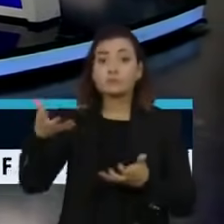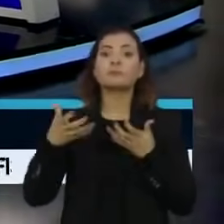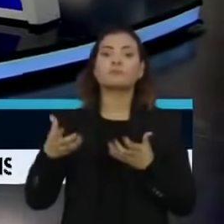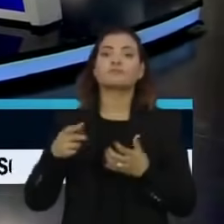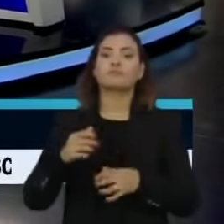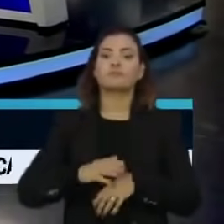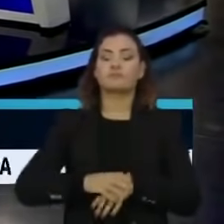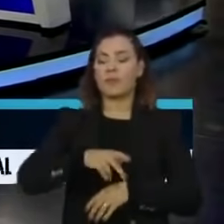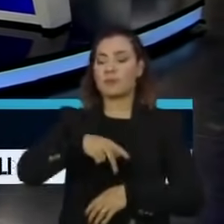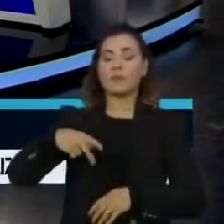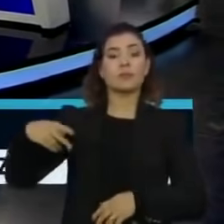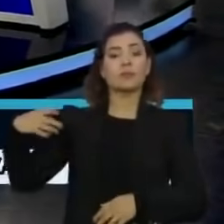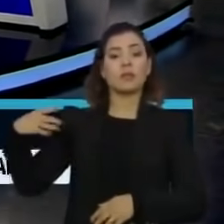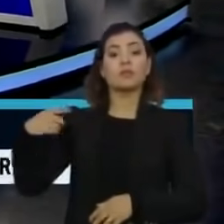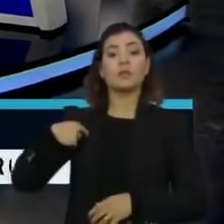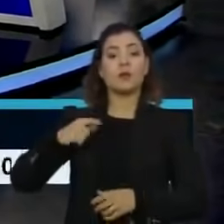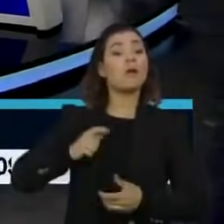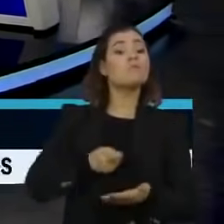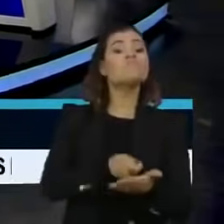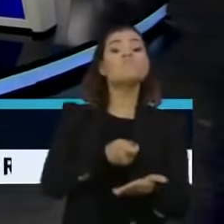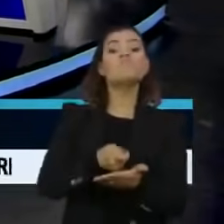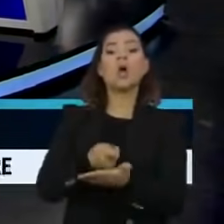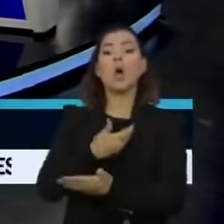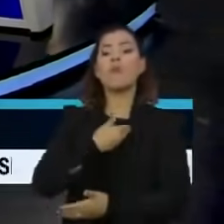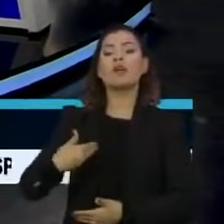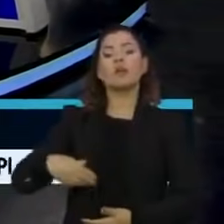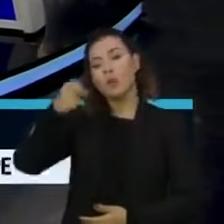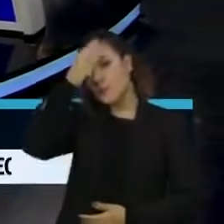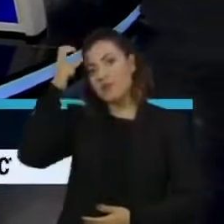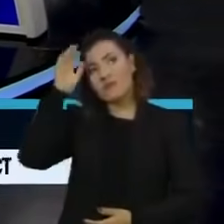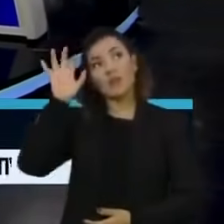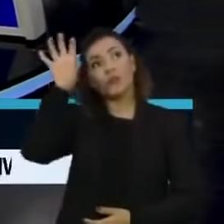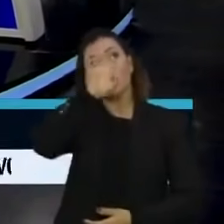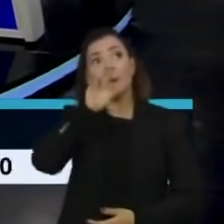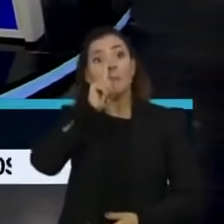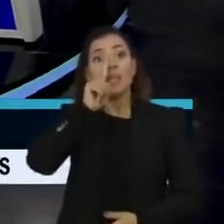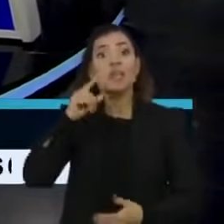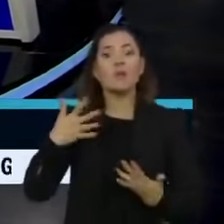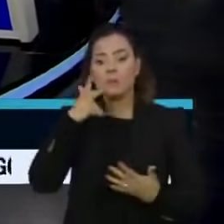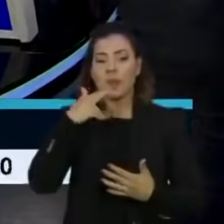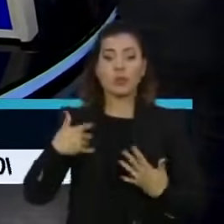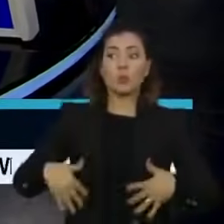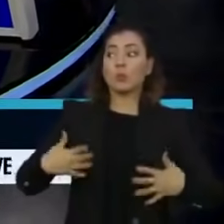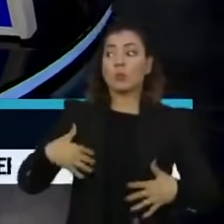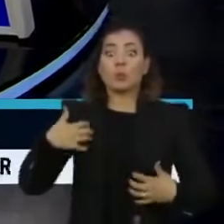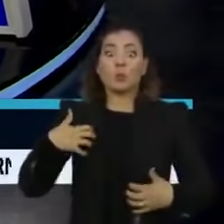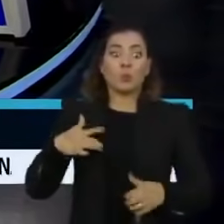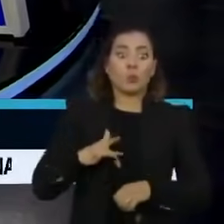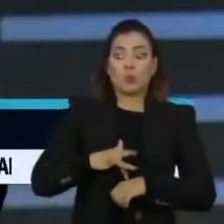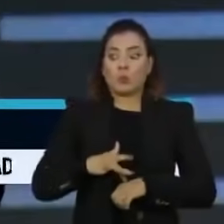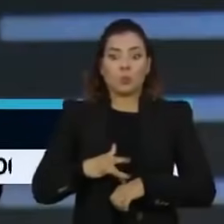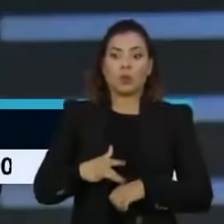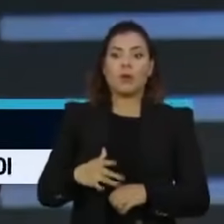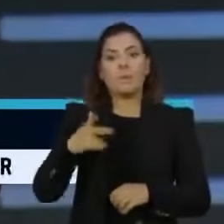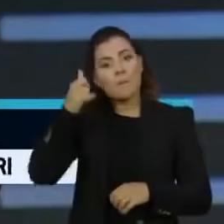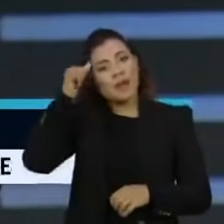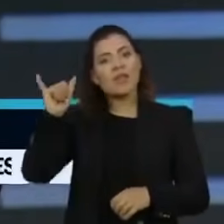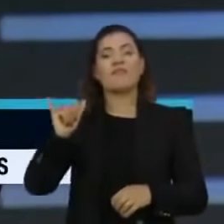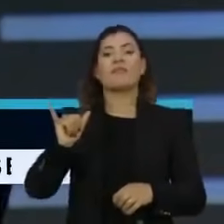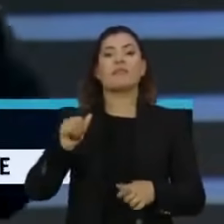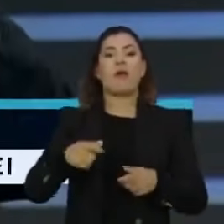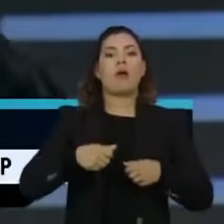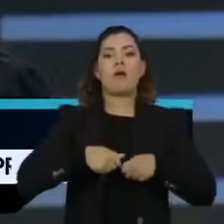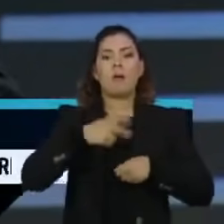ele empurre o risco para os governadores e para os prefeitos e faça com que eles de repente Tira o pé do